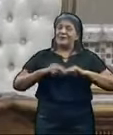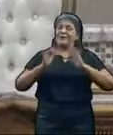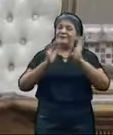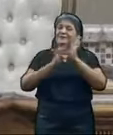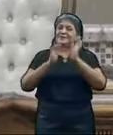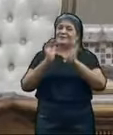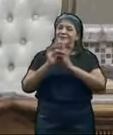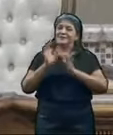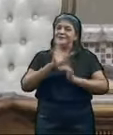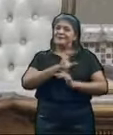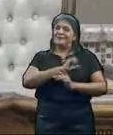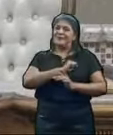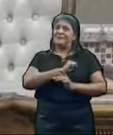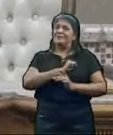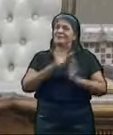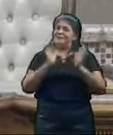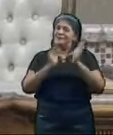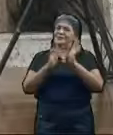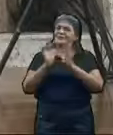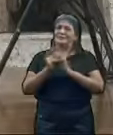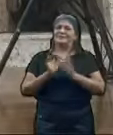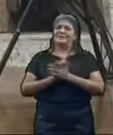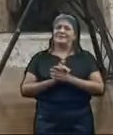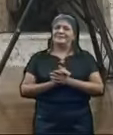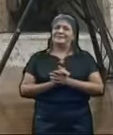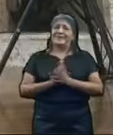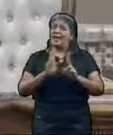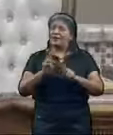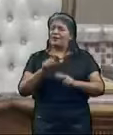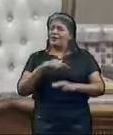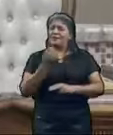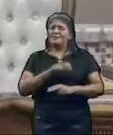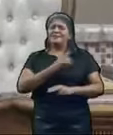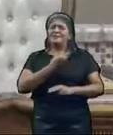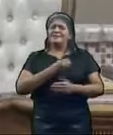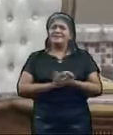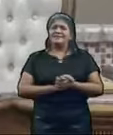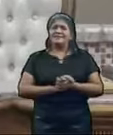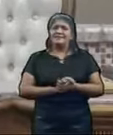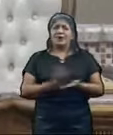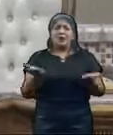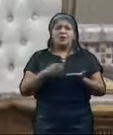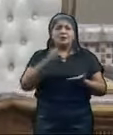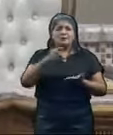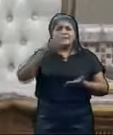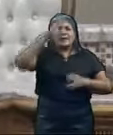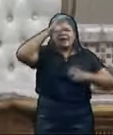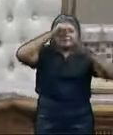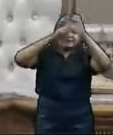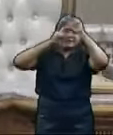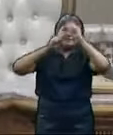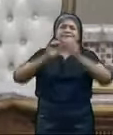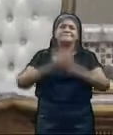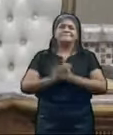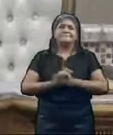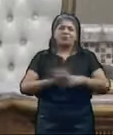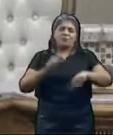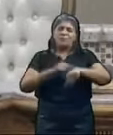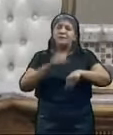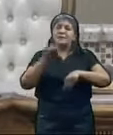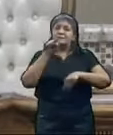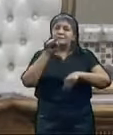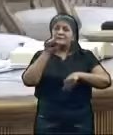coração seja feliz por isto o que de fato você está aqui do lado de Jesus do lado da coisa